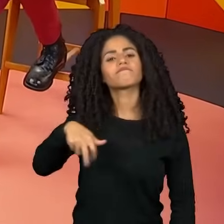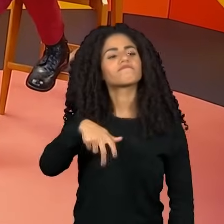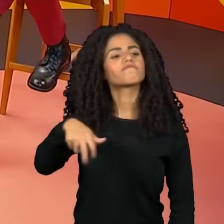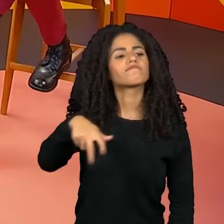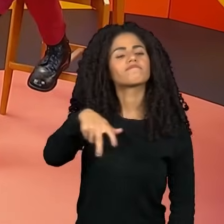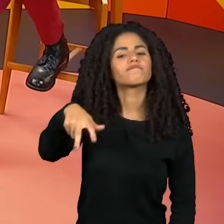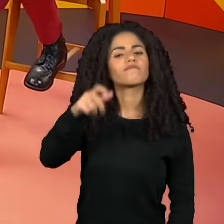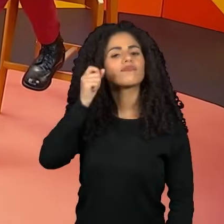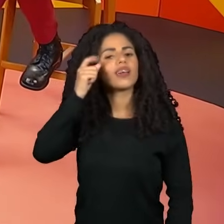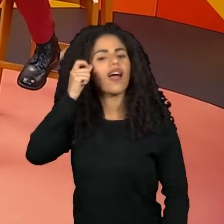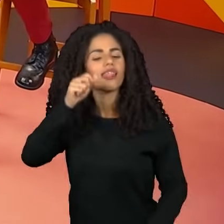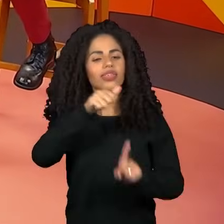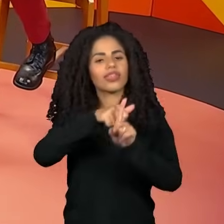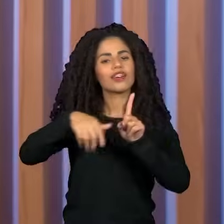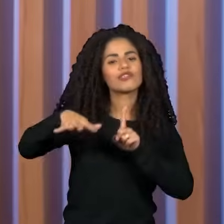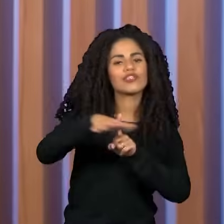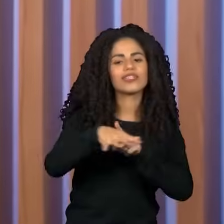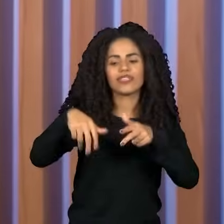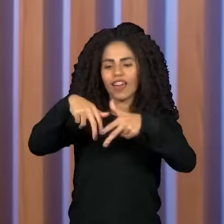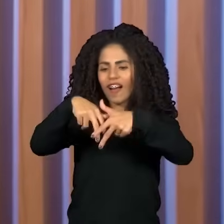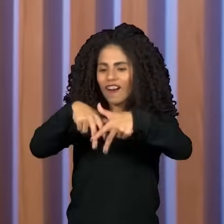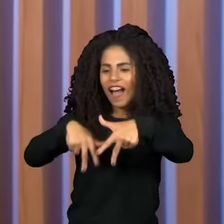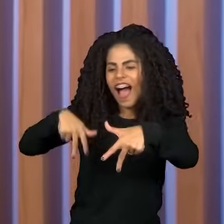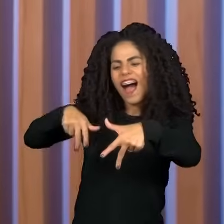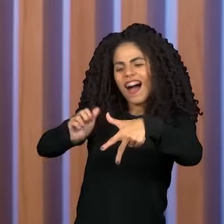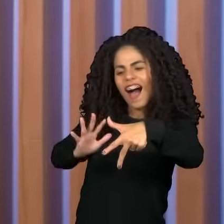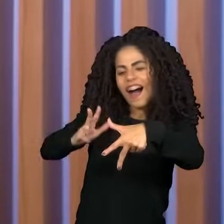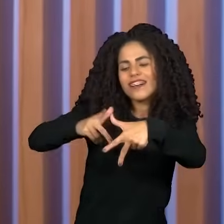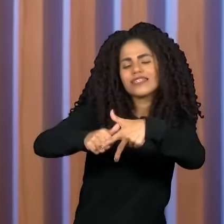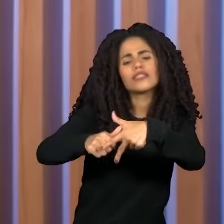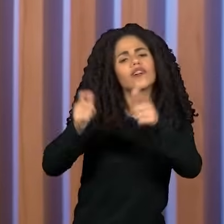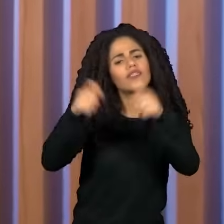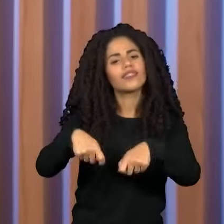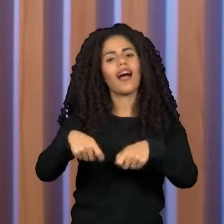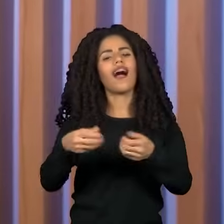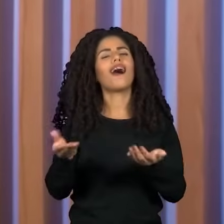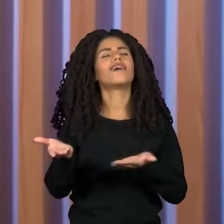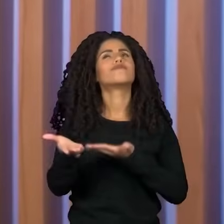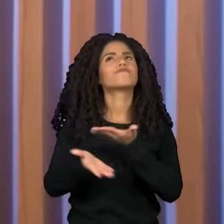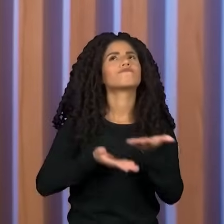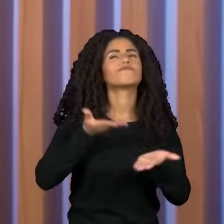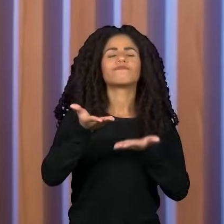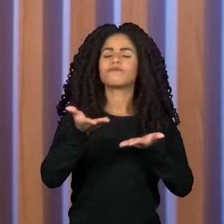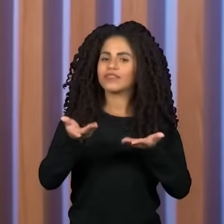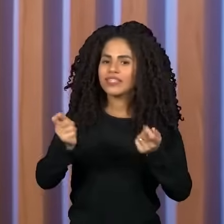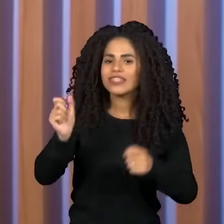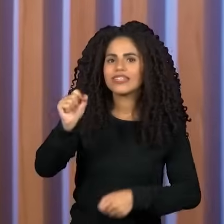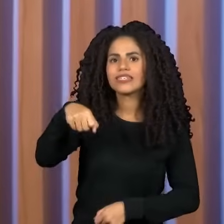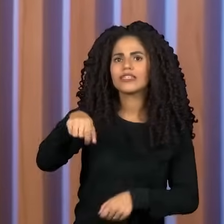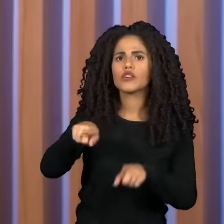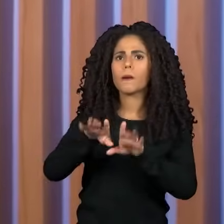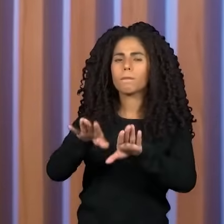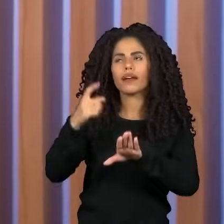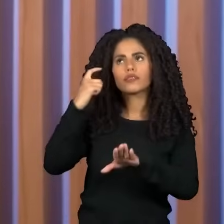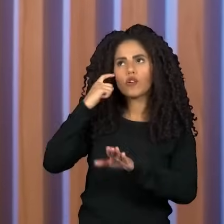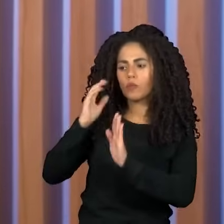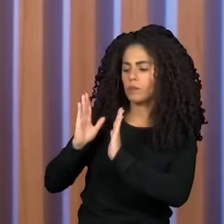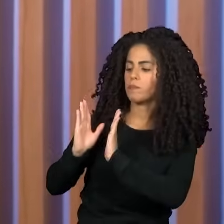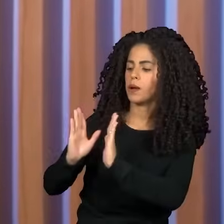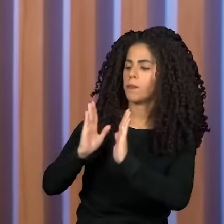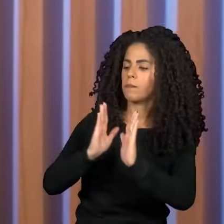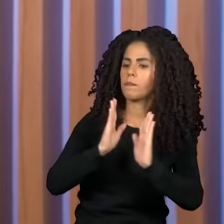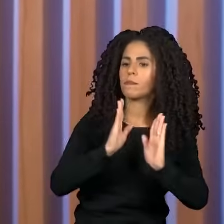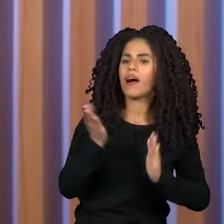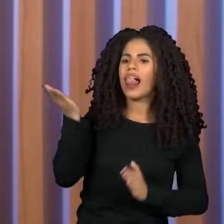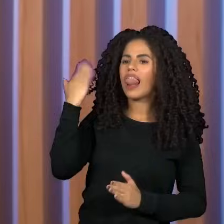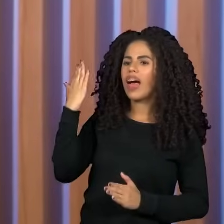ela é cultural, ela é ancestral, ela é tudo junto. Então essa divisão ela acaba dificultando, mas não à toa, eu acho que no processo